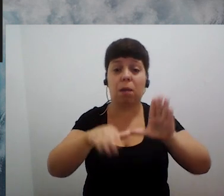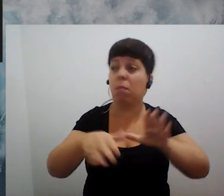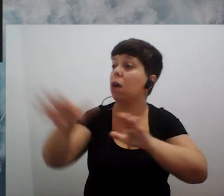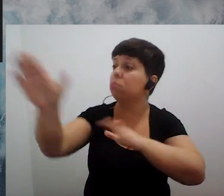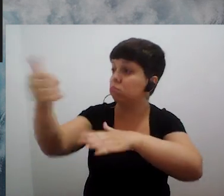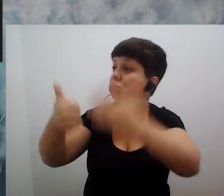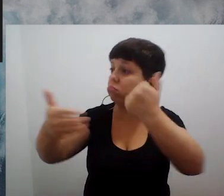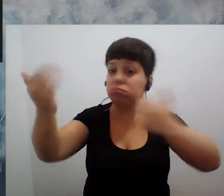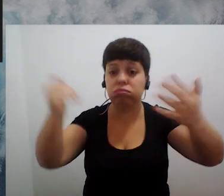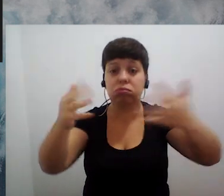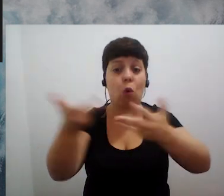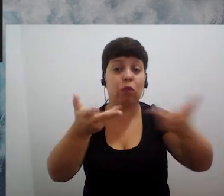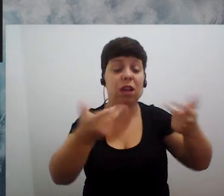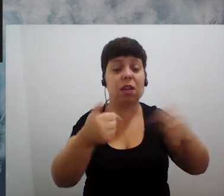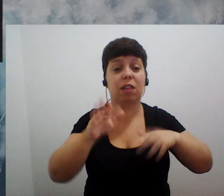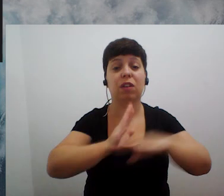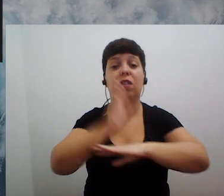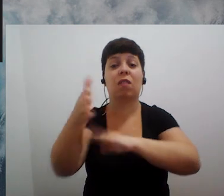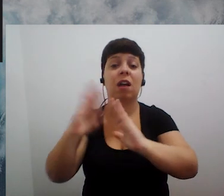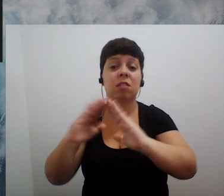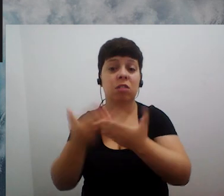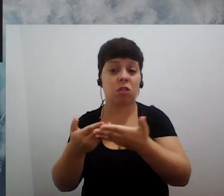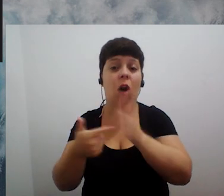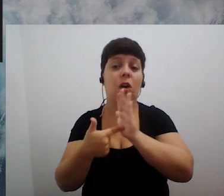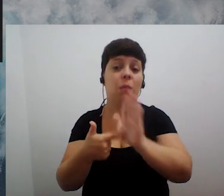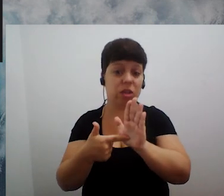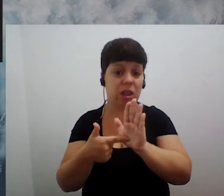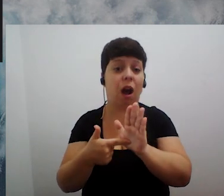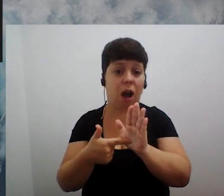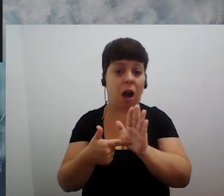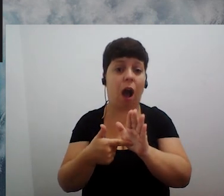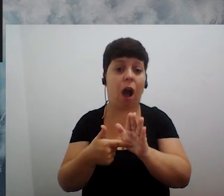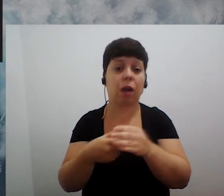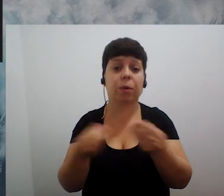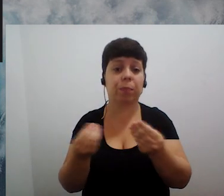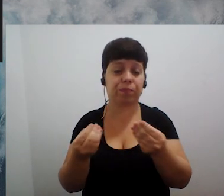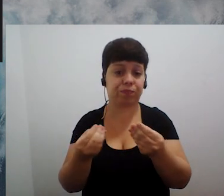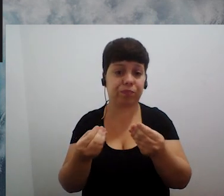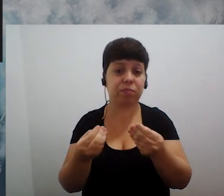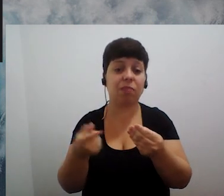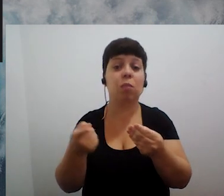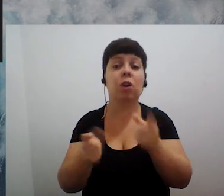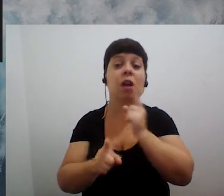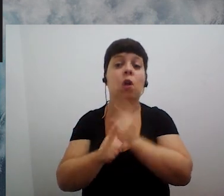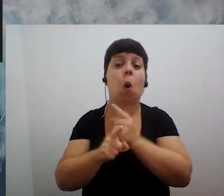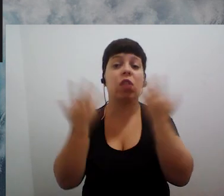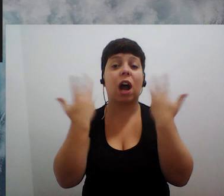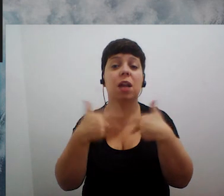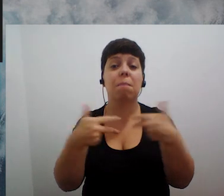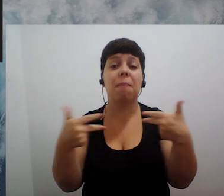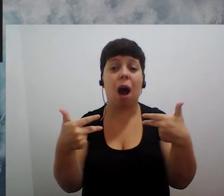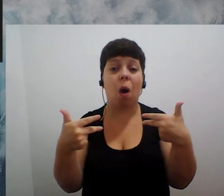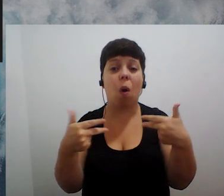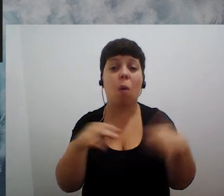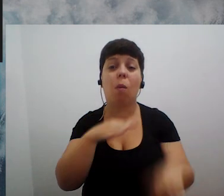praia, convidamos uma galera, às vezes vamos em escola falar mostrar um pouco dos animais que são encontrados